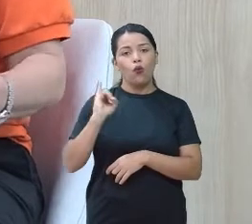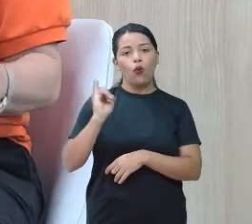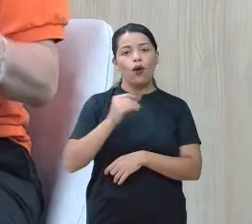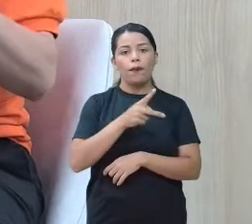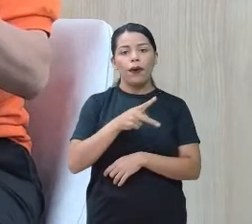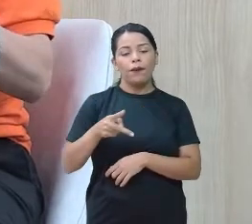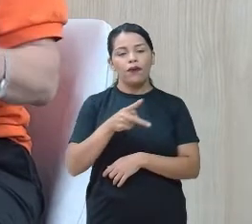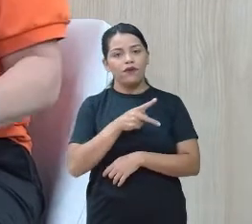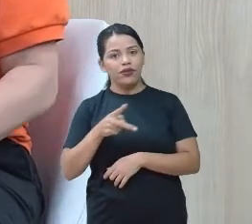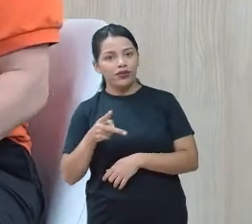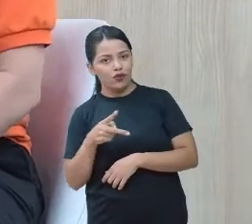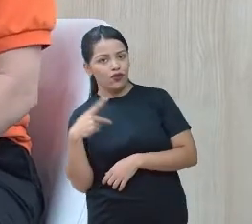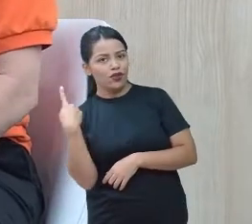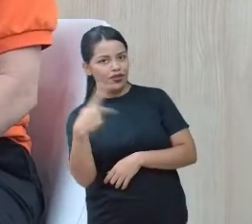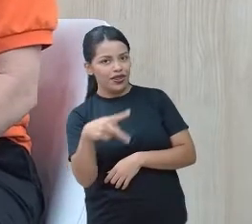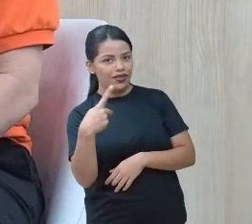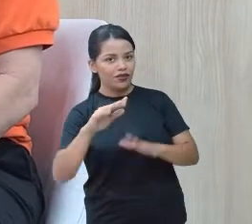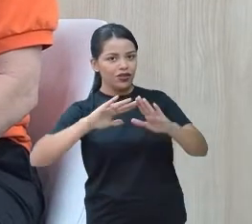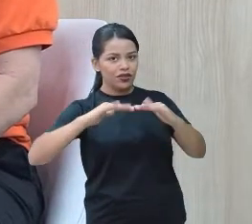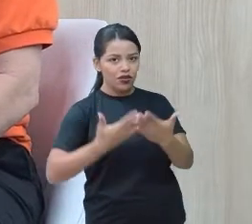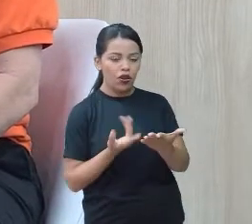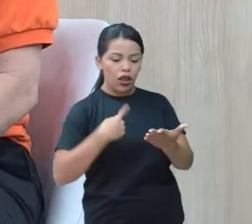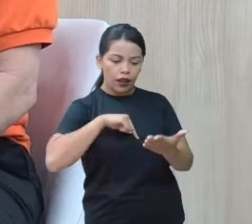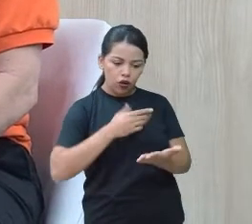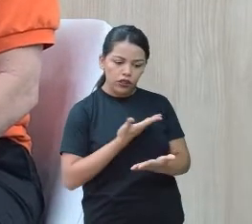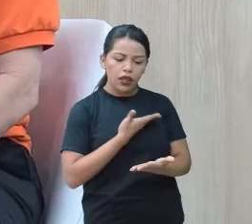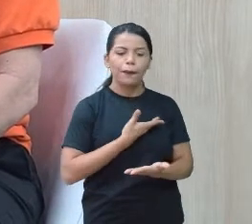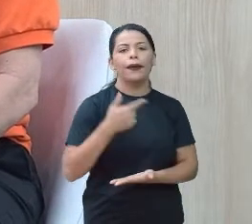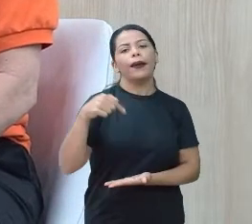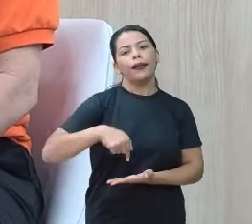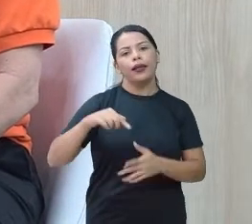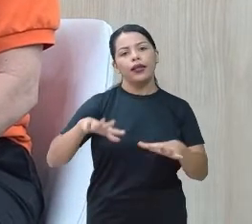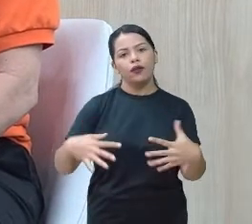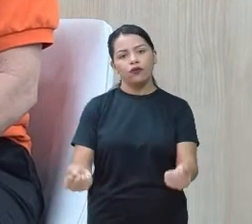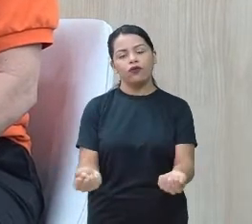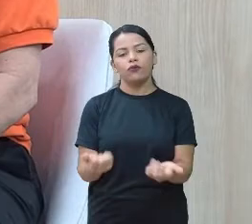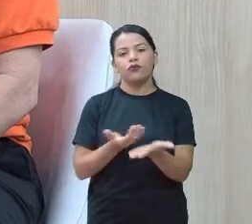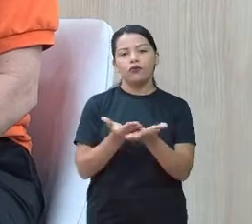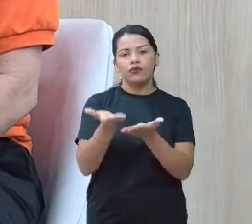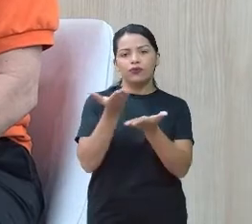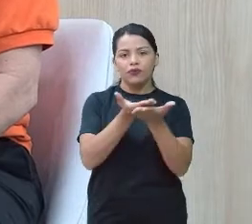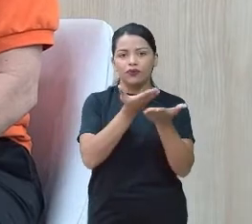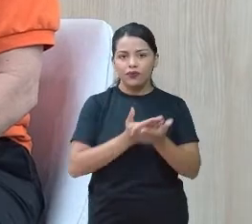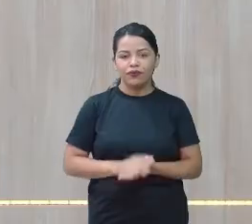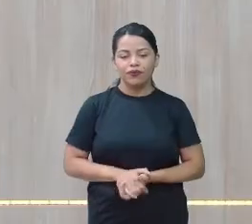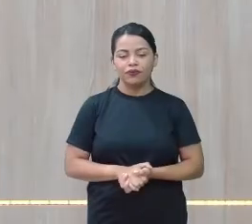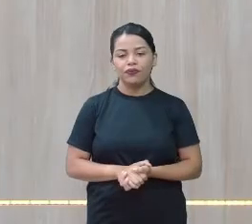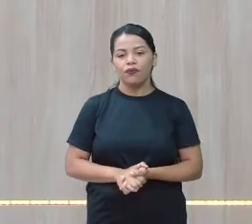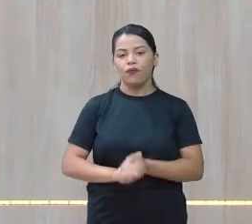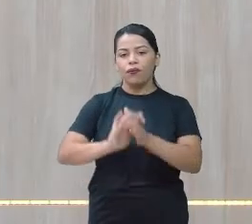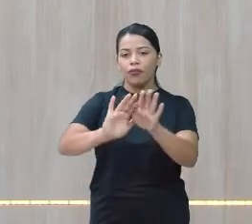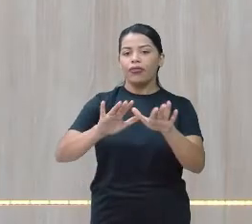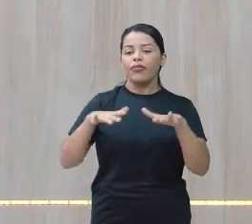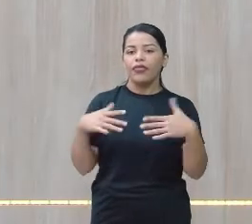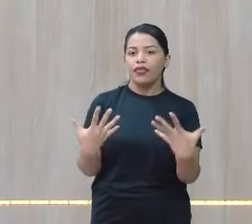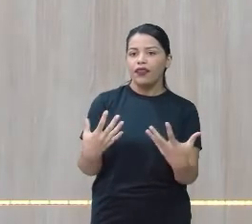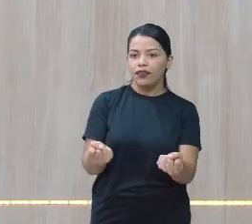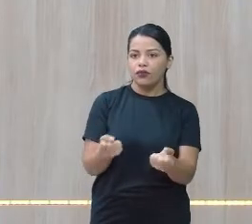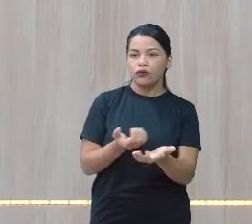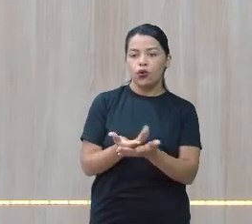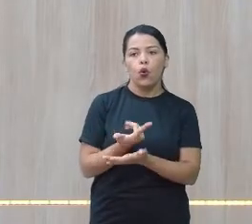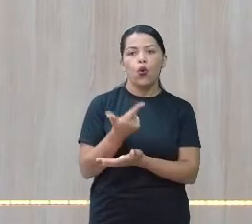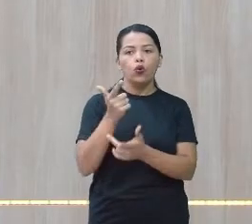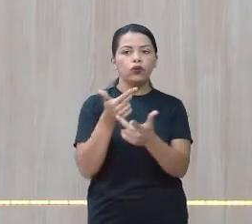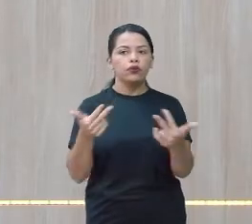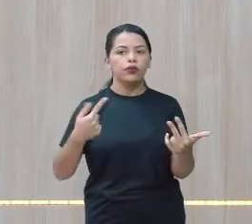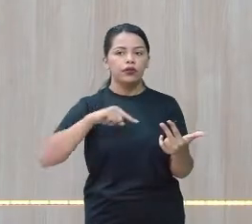que é muito importante, é uma nossa grande parceira, tá certo? Vamos lá, nossa aula. Vai lá, professora Isabel. Então, vamos lá. Então, outra coisa que